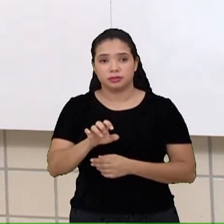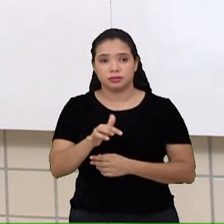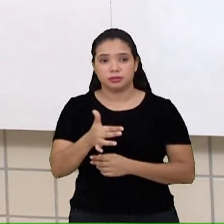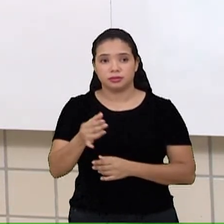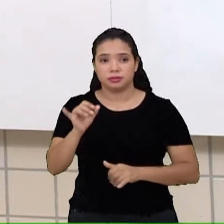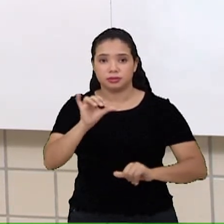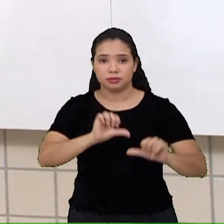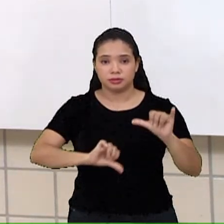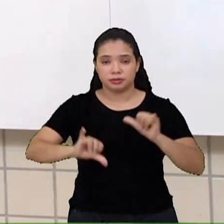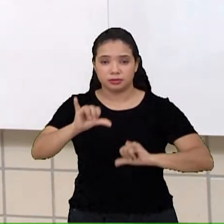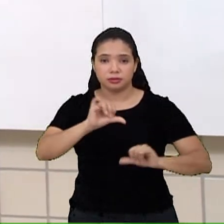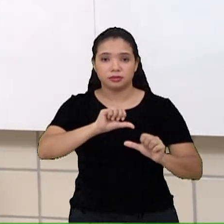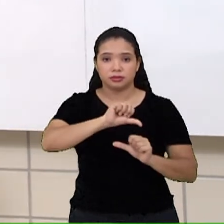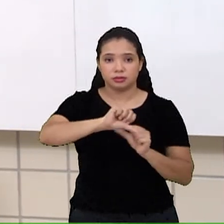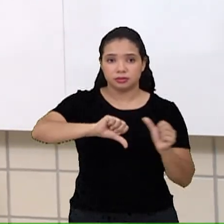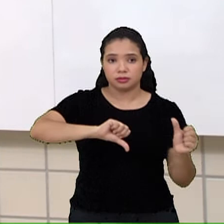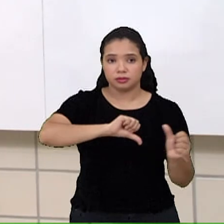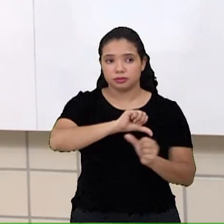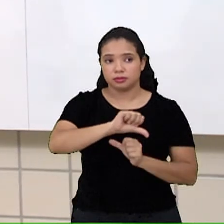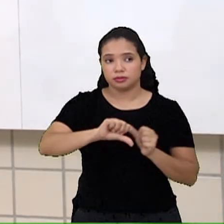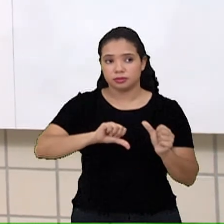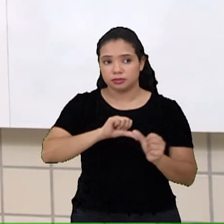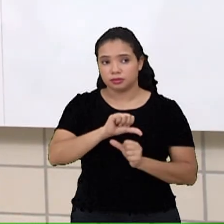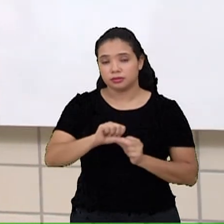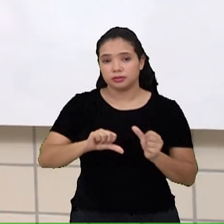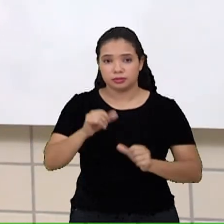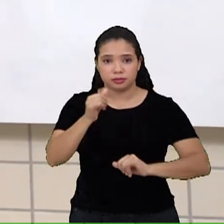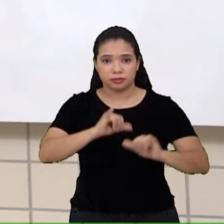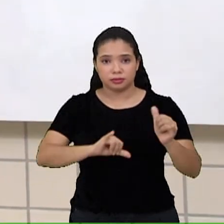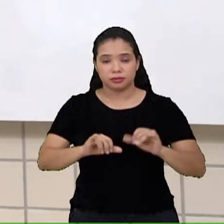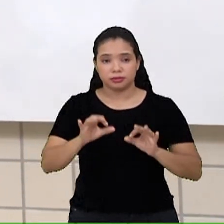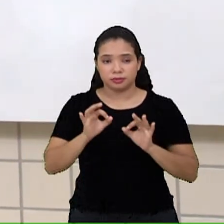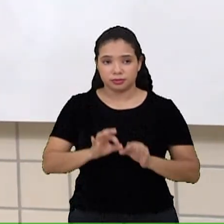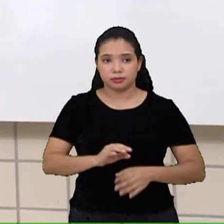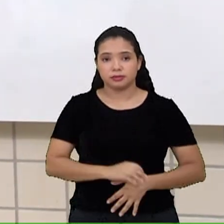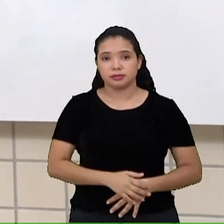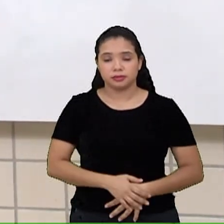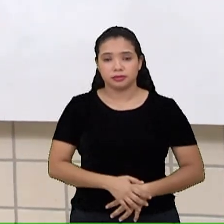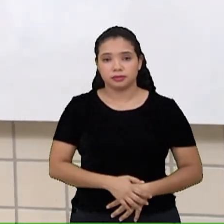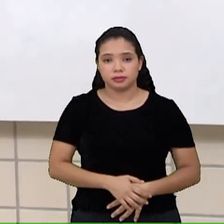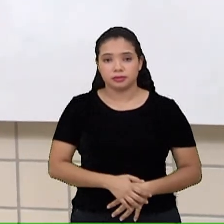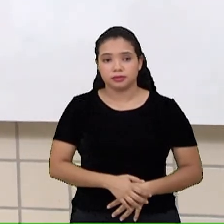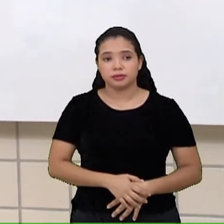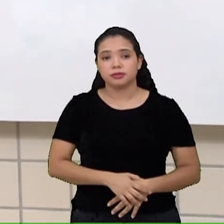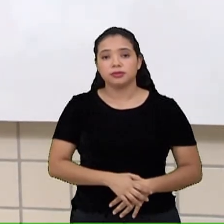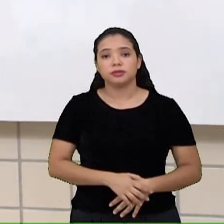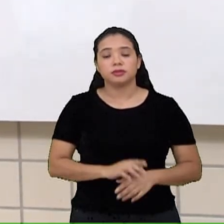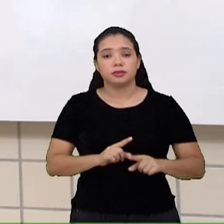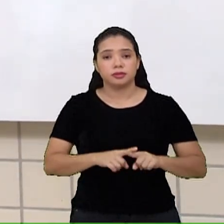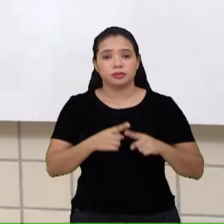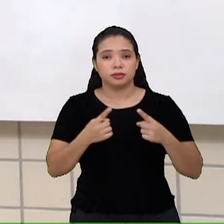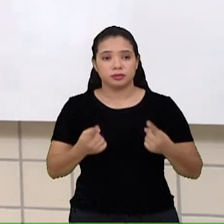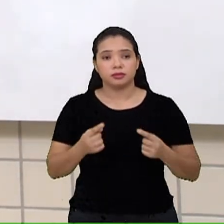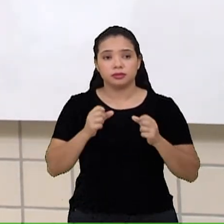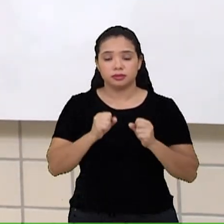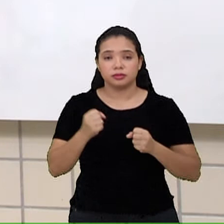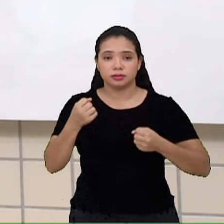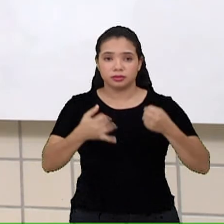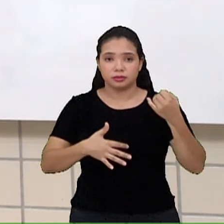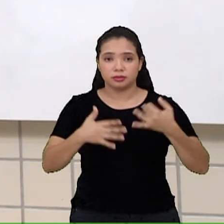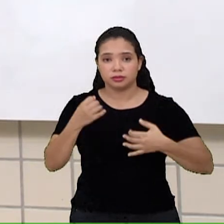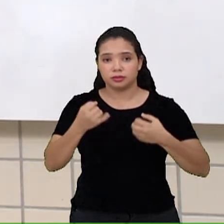é a transformação da composição molecular, certo? Só que nas reações químicas a gente pode contar com